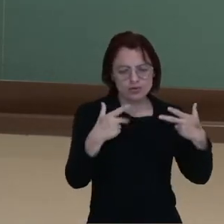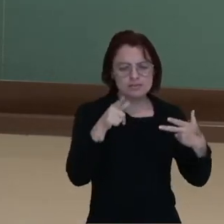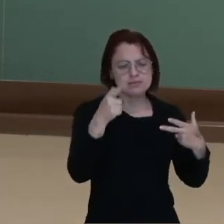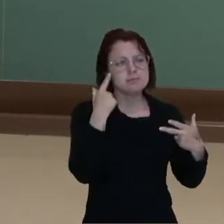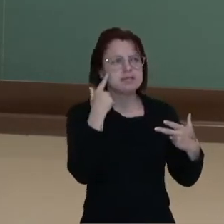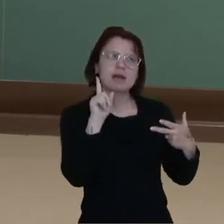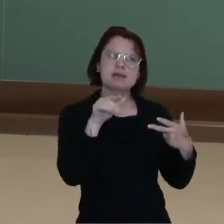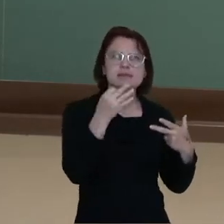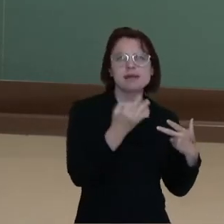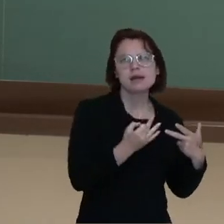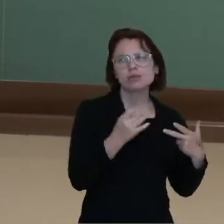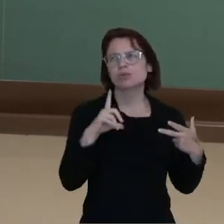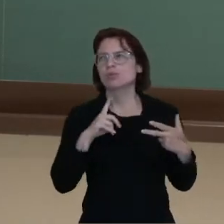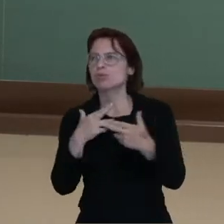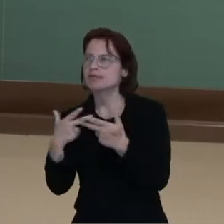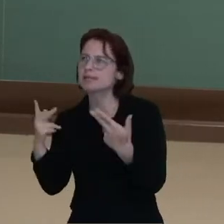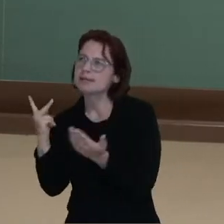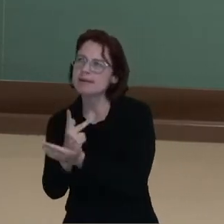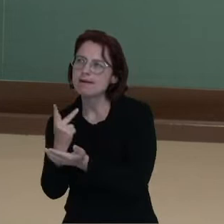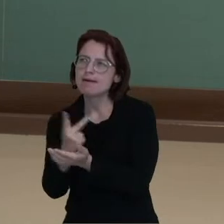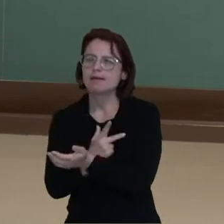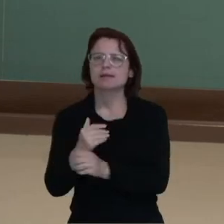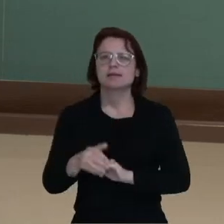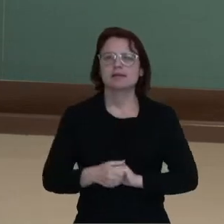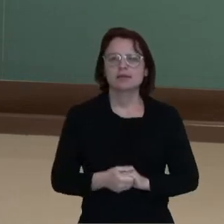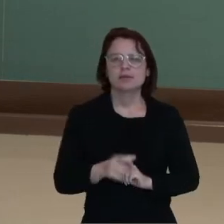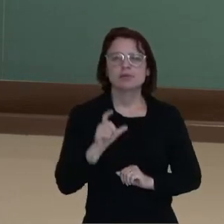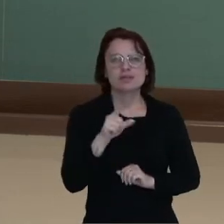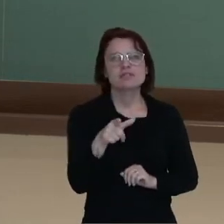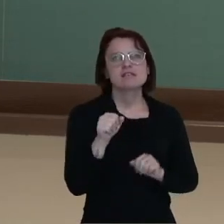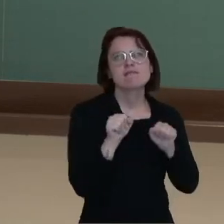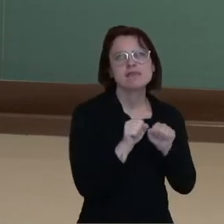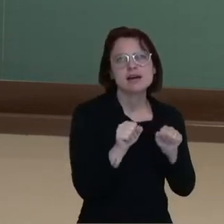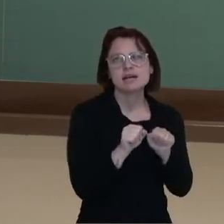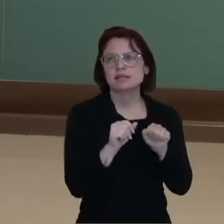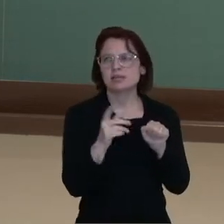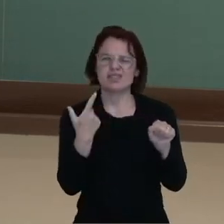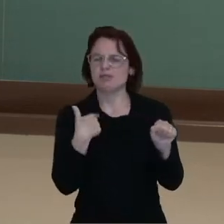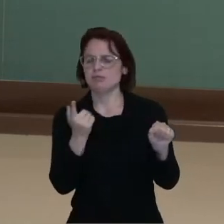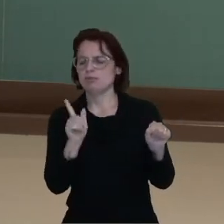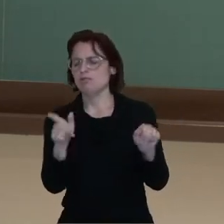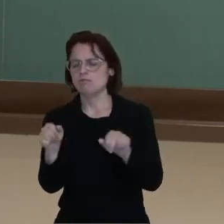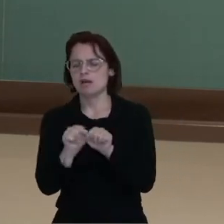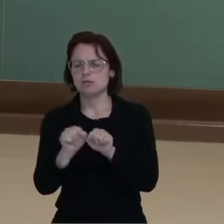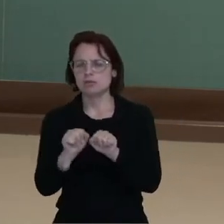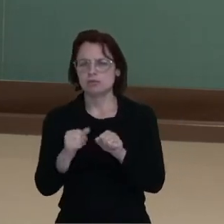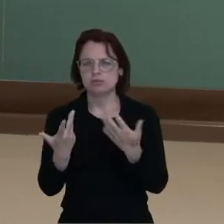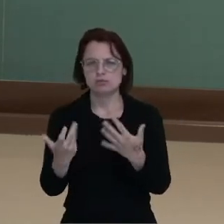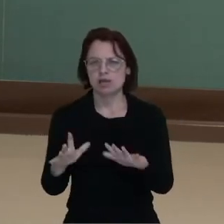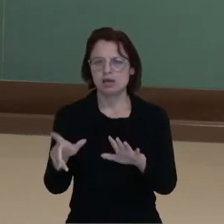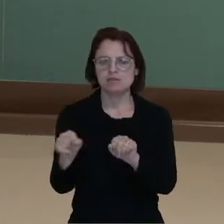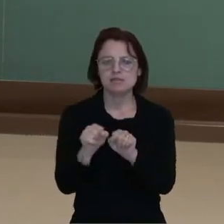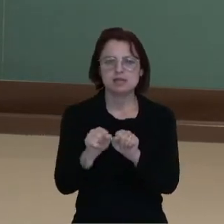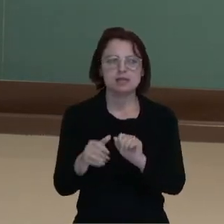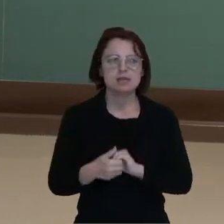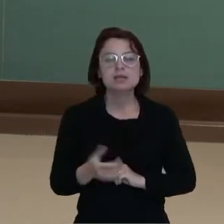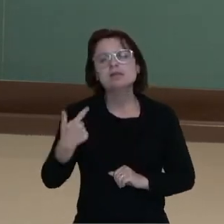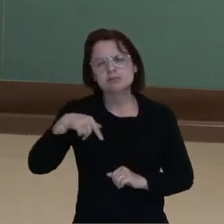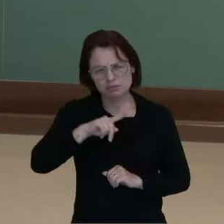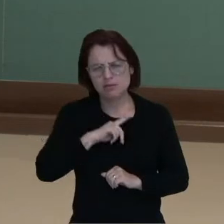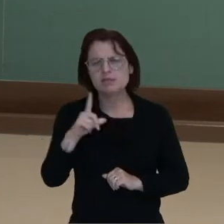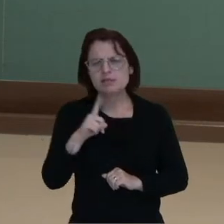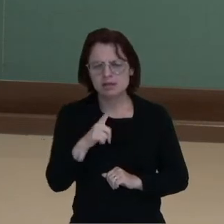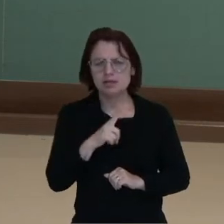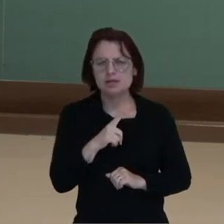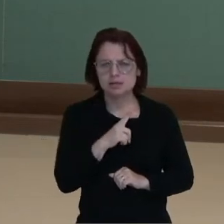certo, que você acha errado, coisas que você faria, coisa que você não faria, não é verdade? Todos nós